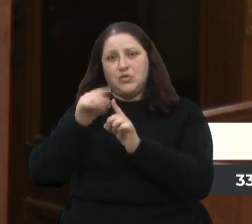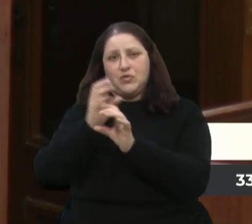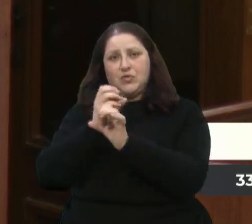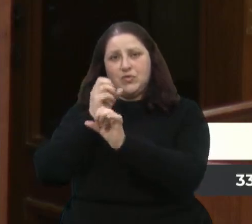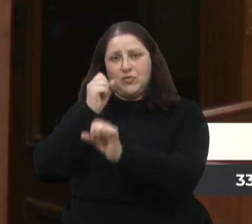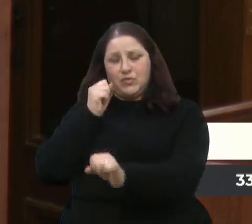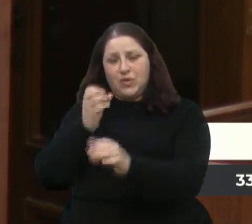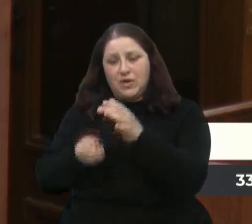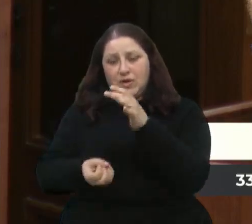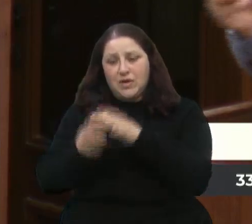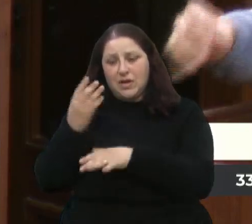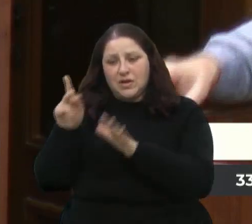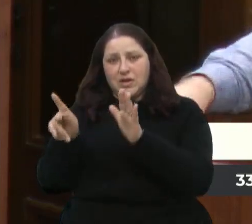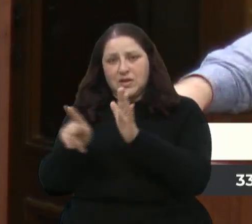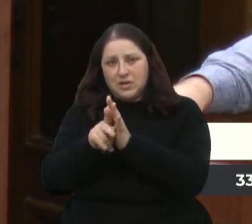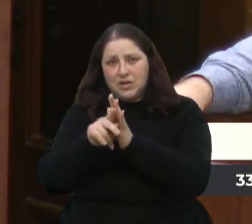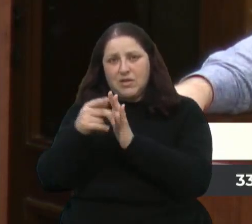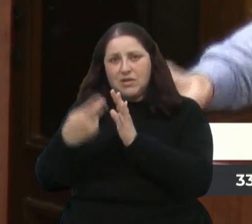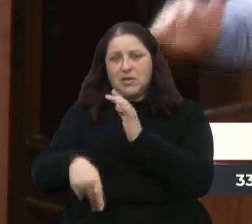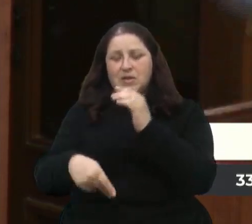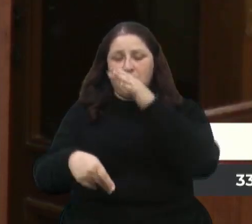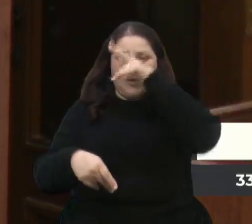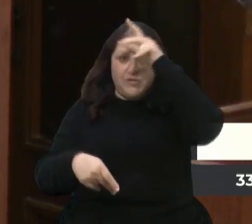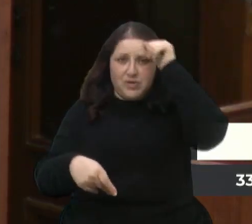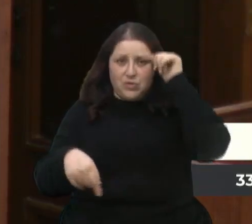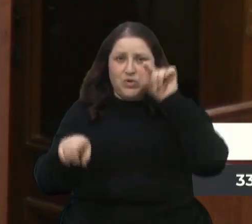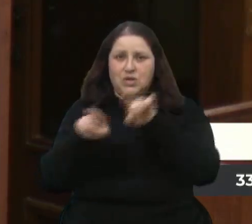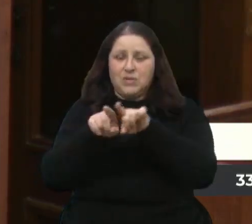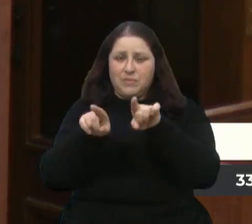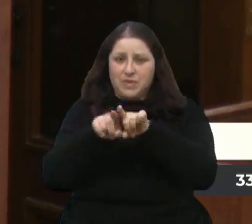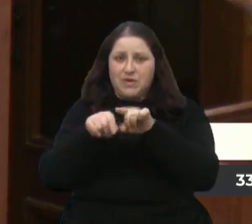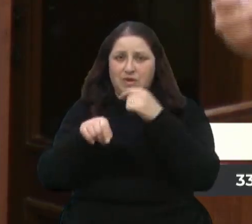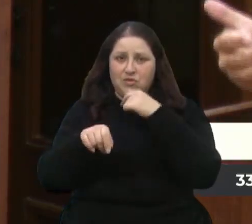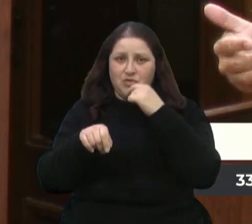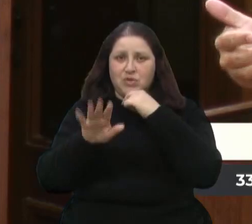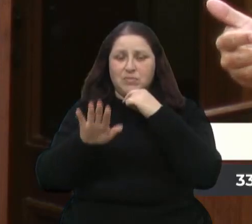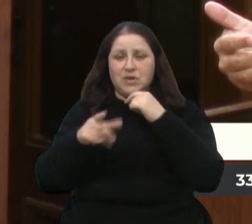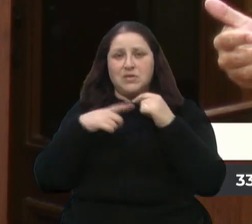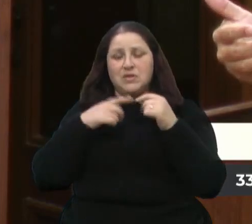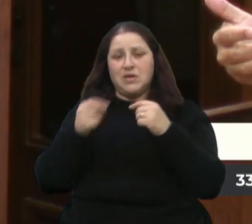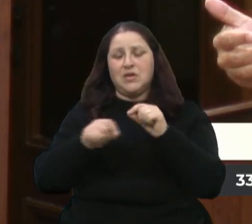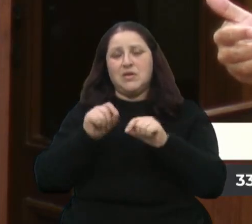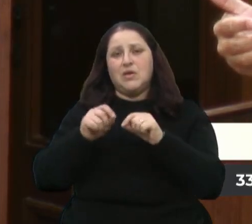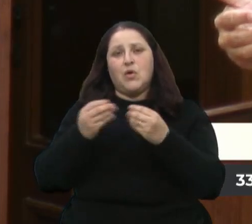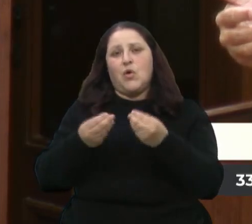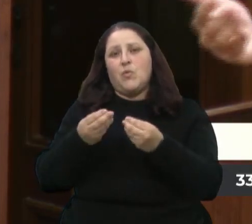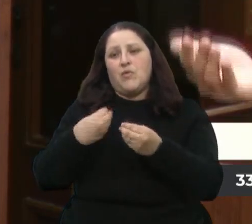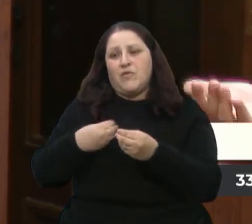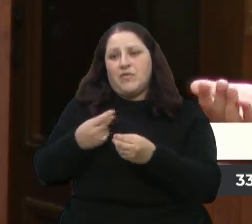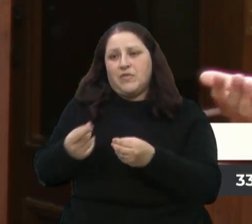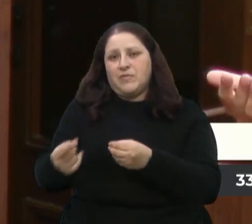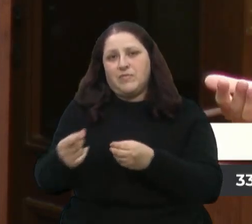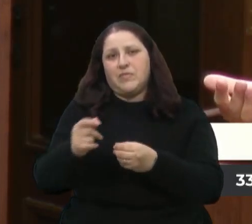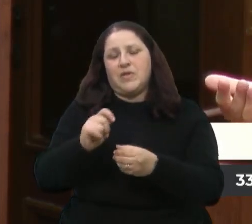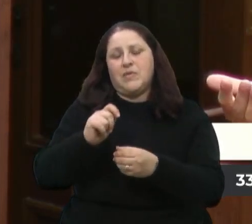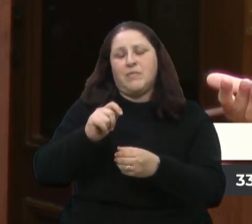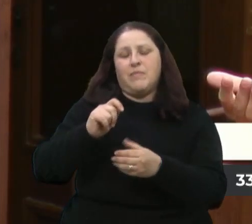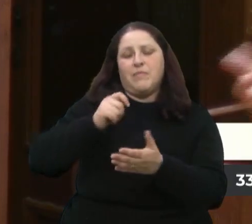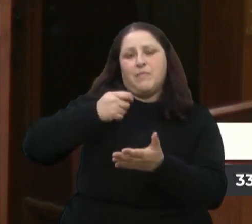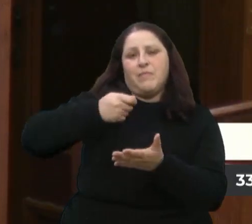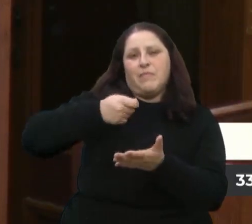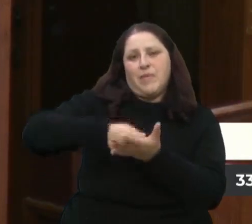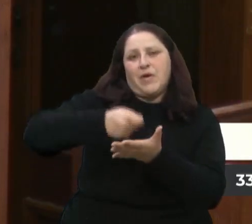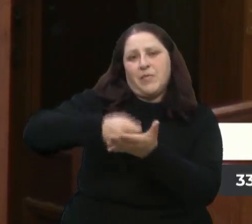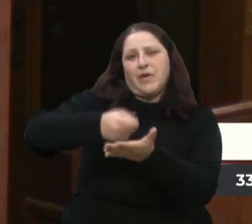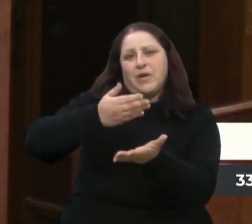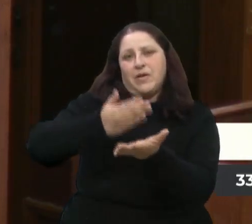fundada também pela Prefeitura de Caxias do Sul, mas é sustentada pela mensalidade, porém ela não é gratuita. Então isso tem